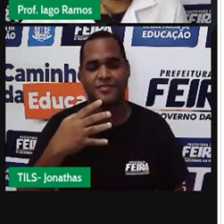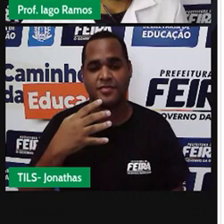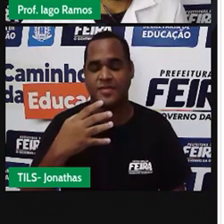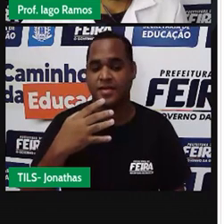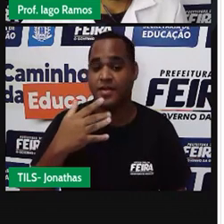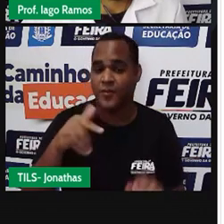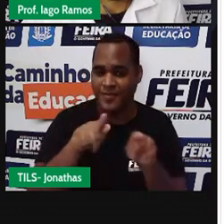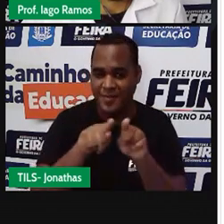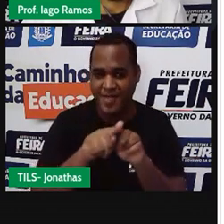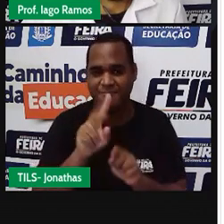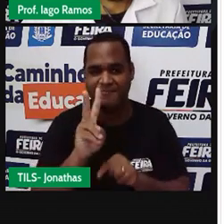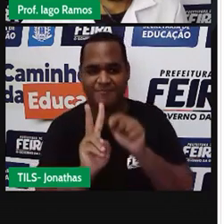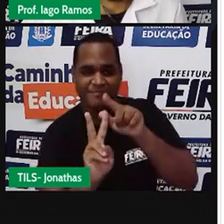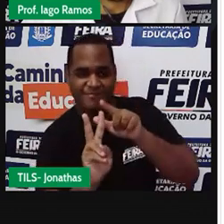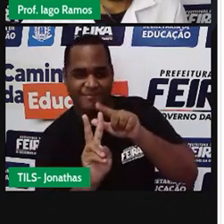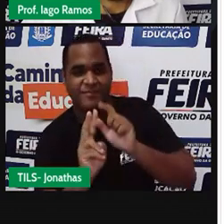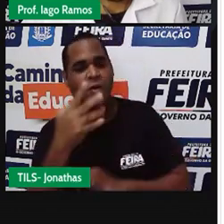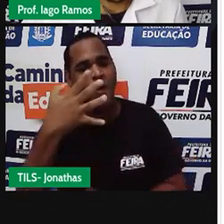4